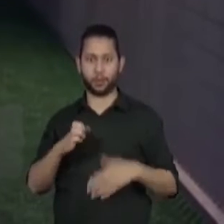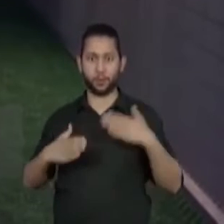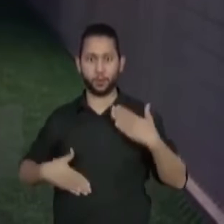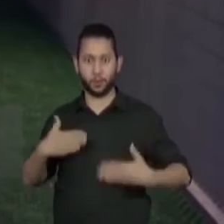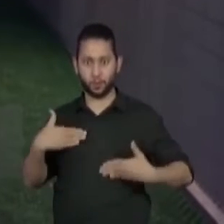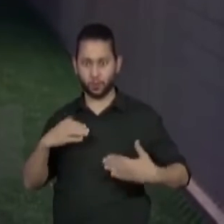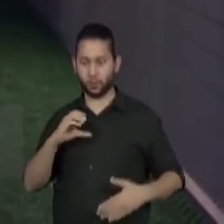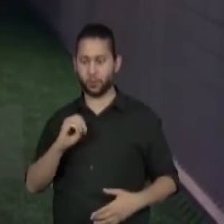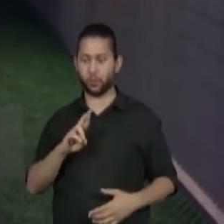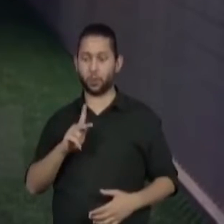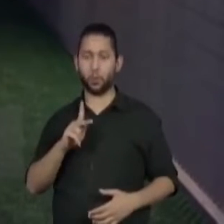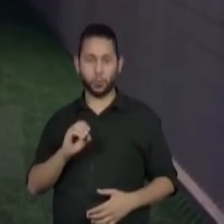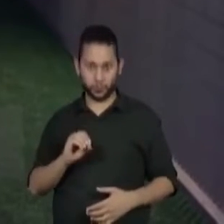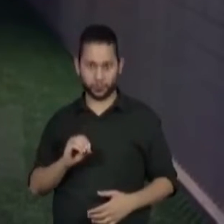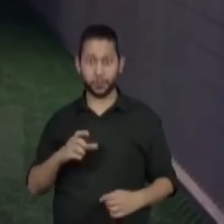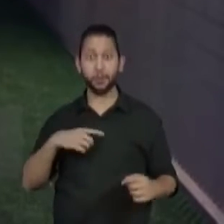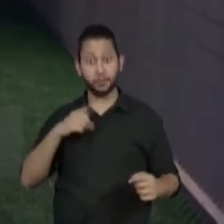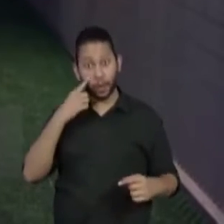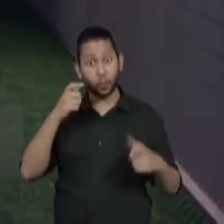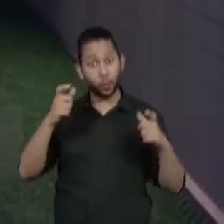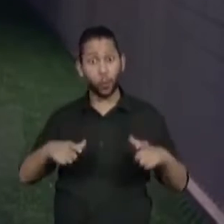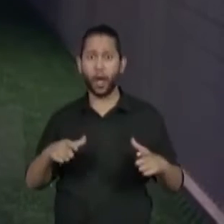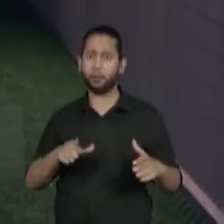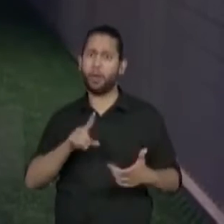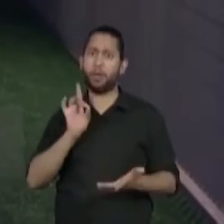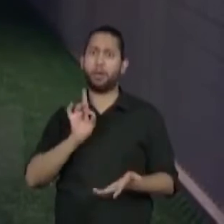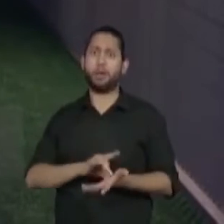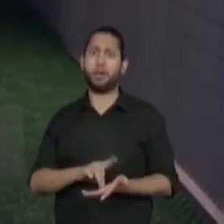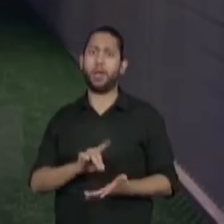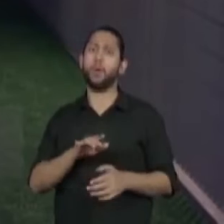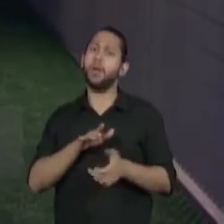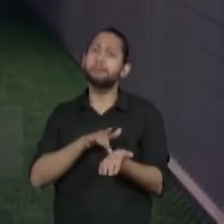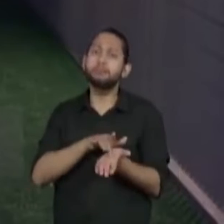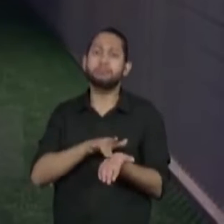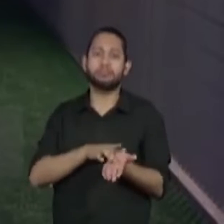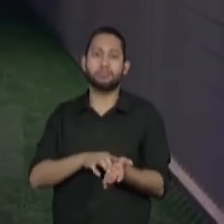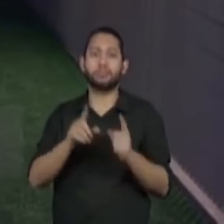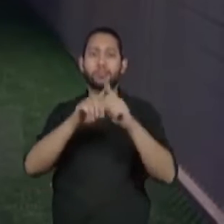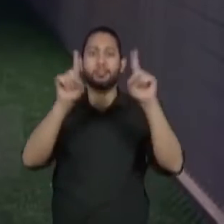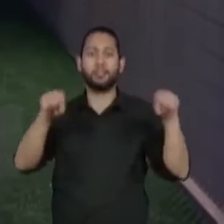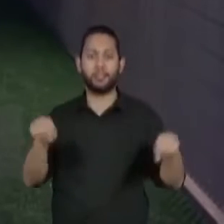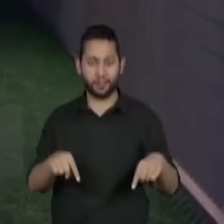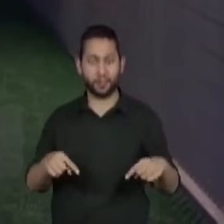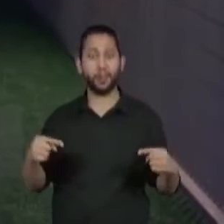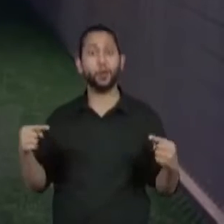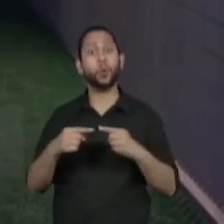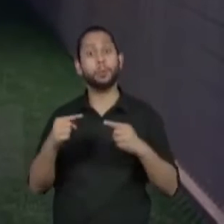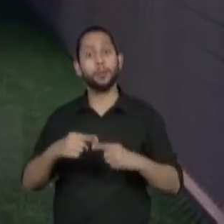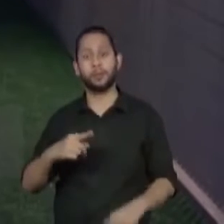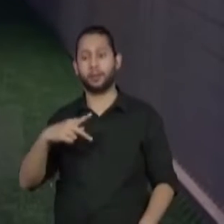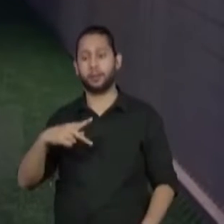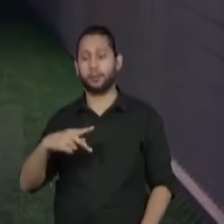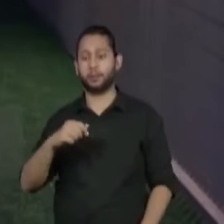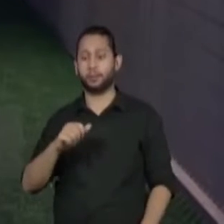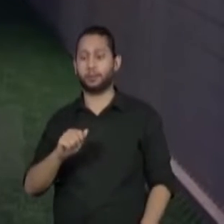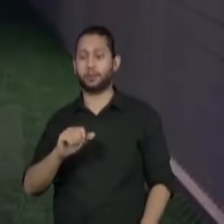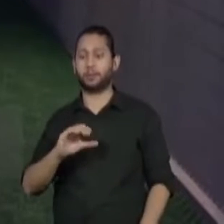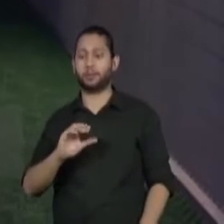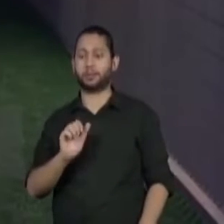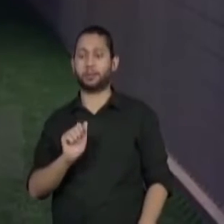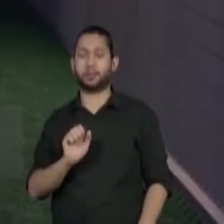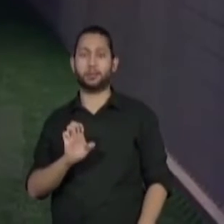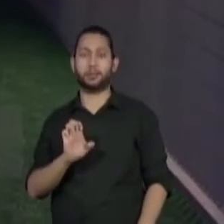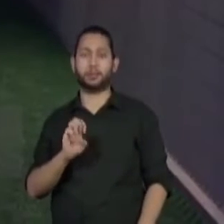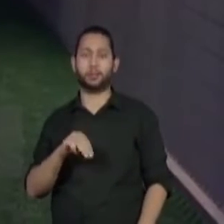virtual, tem um espaço destinado a uma homenagem ao Pacaembu, com a questão da sua arquitetura e algumas imagens,